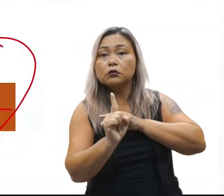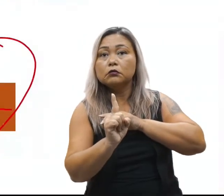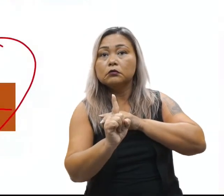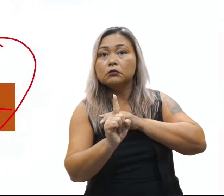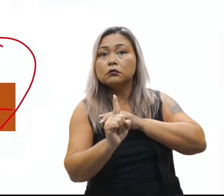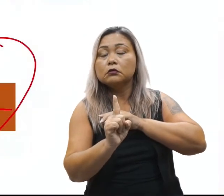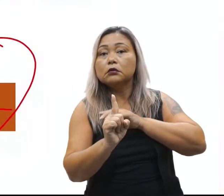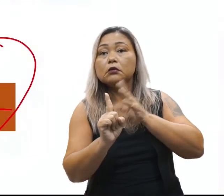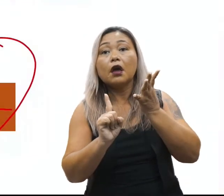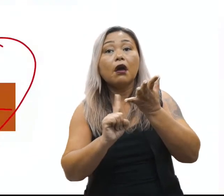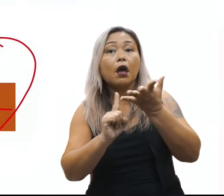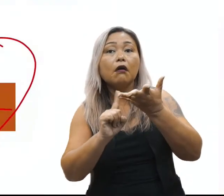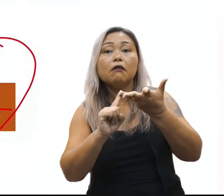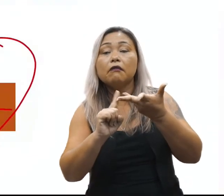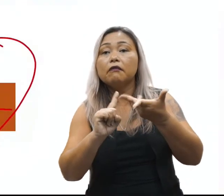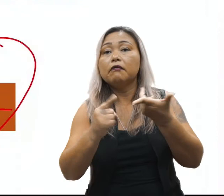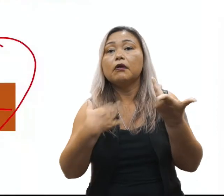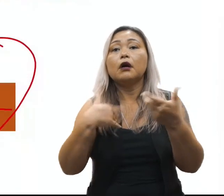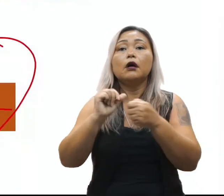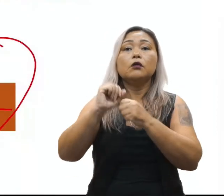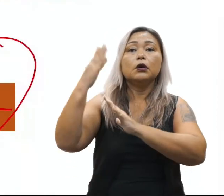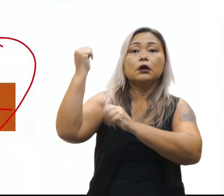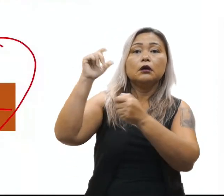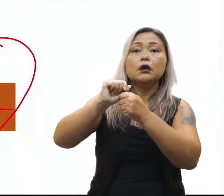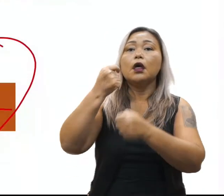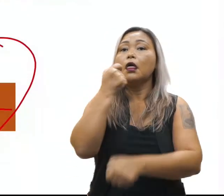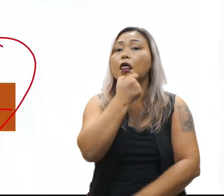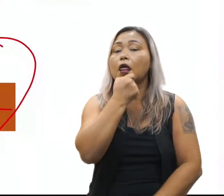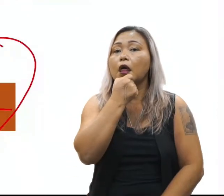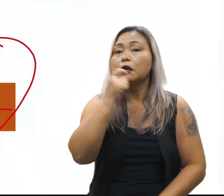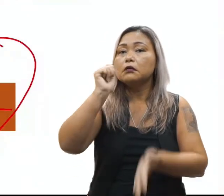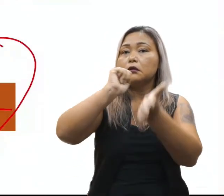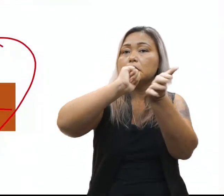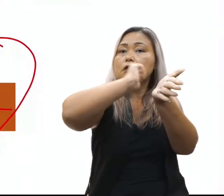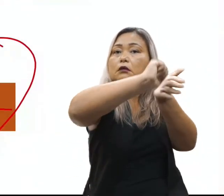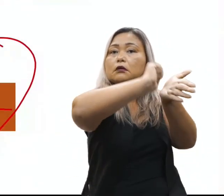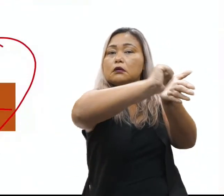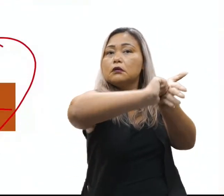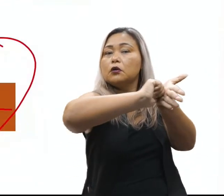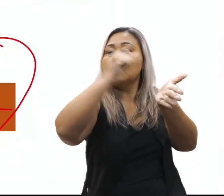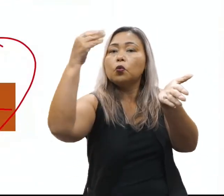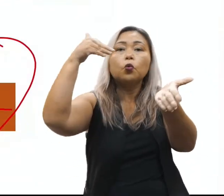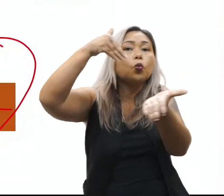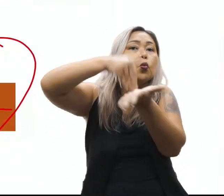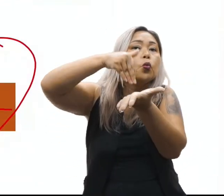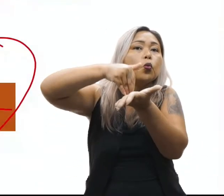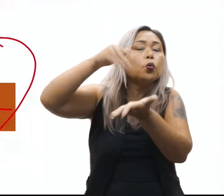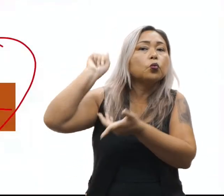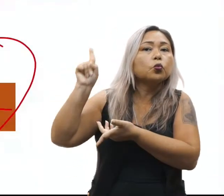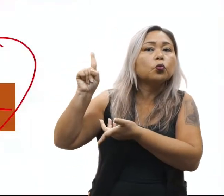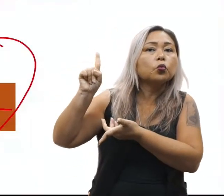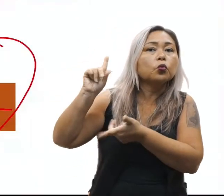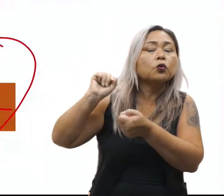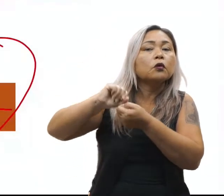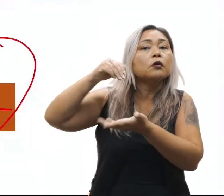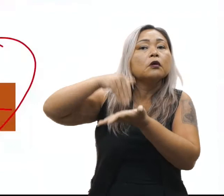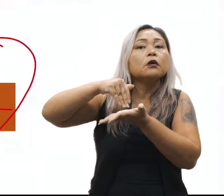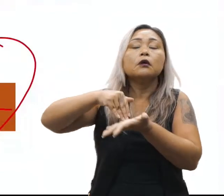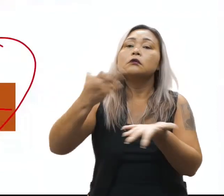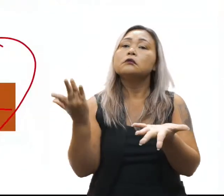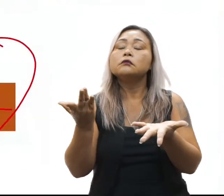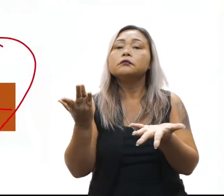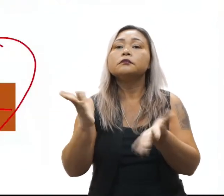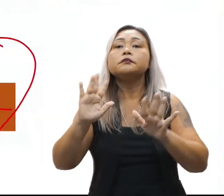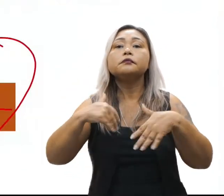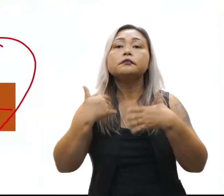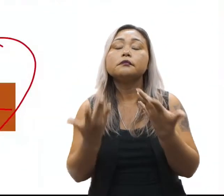em várias línguas, né? Em espanhol, em inglês, e eu não sei qual é essa outra língua que ele colocou aí embaixo. Então ele